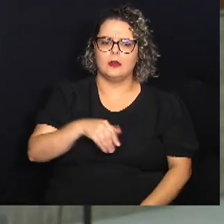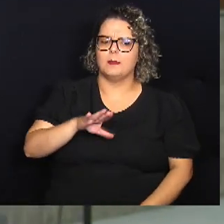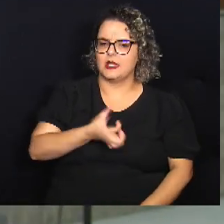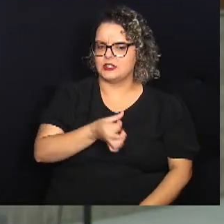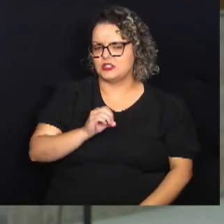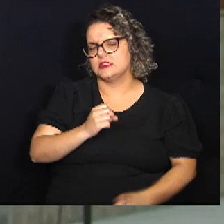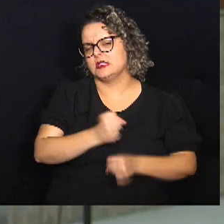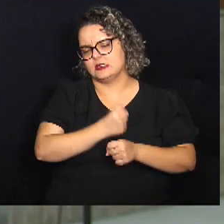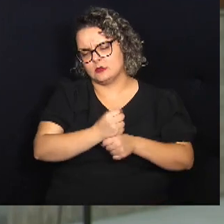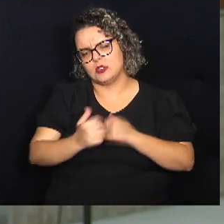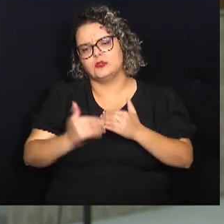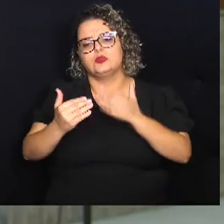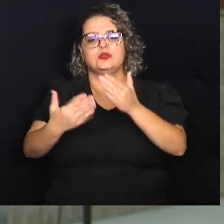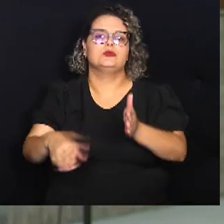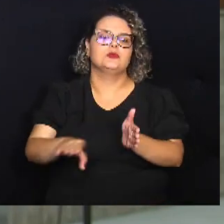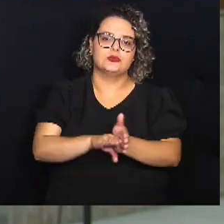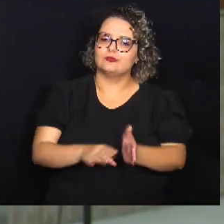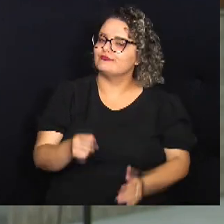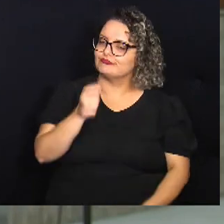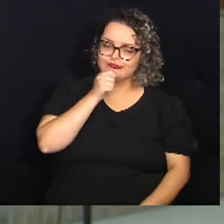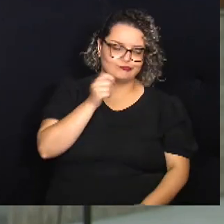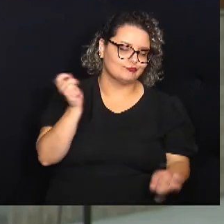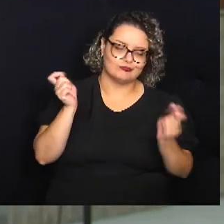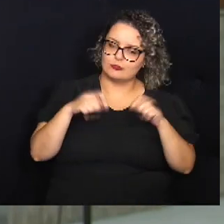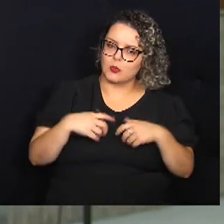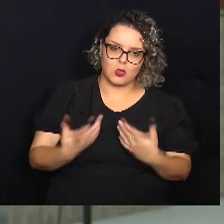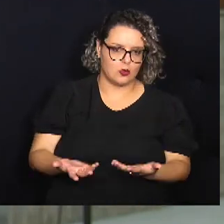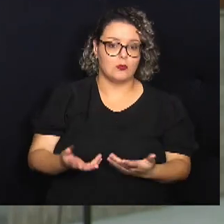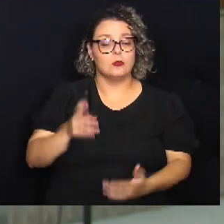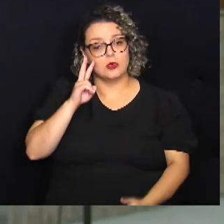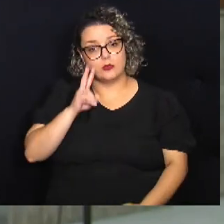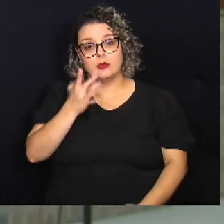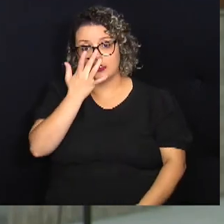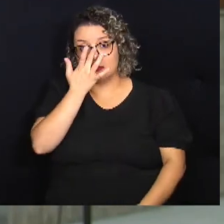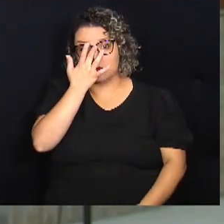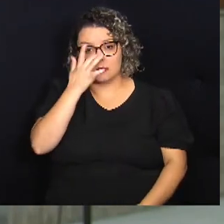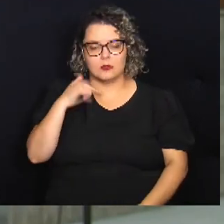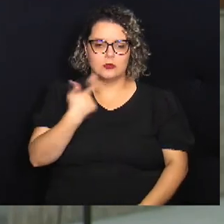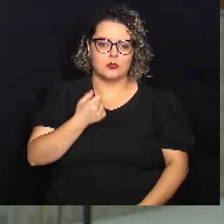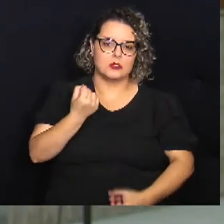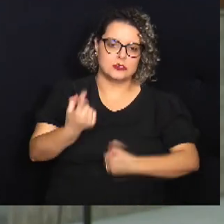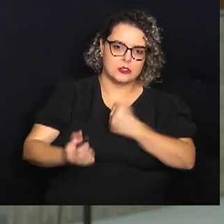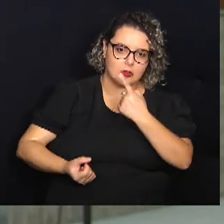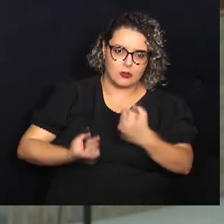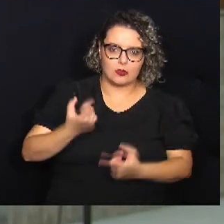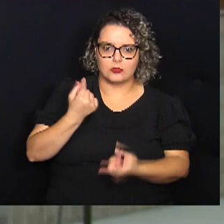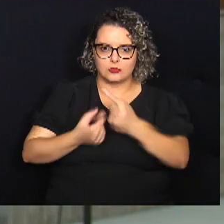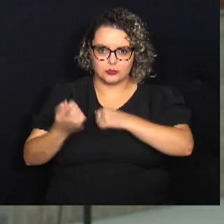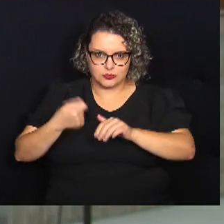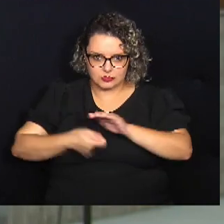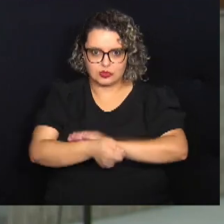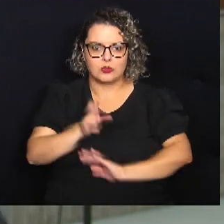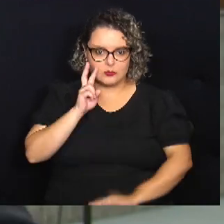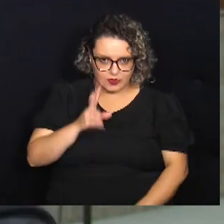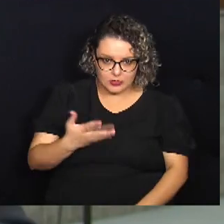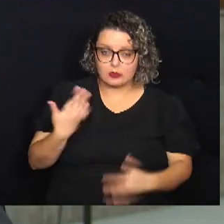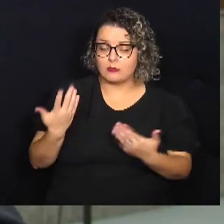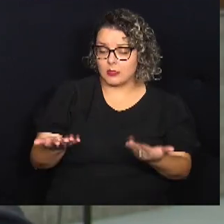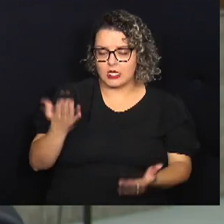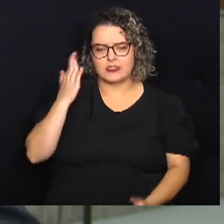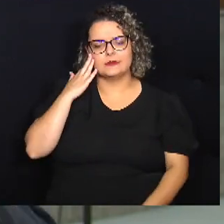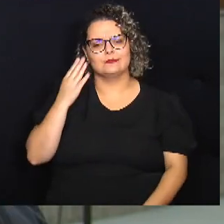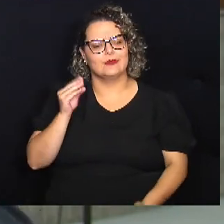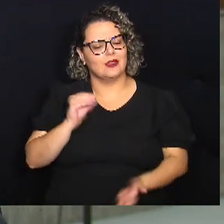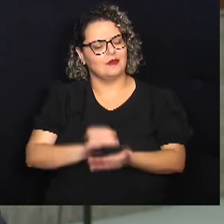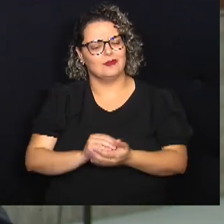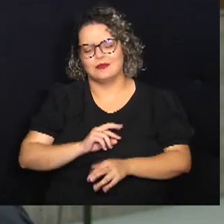o desenvolvimento chegar e ainda não foi possível ver, né? Estamos vendo alguns investimentos, mas ainda sabemos que falta